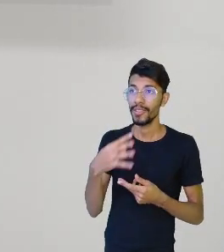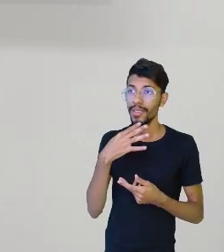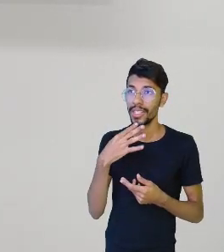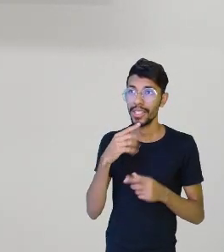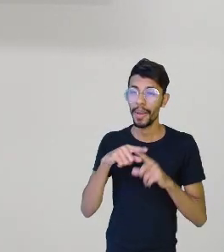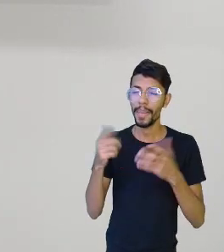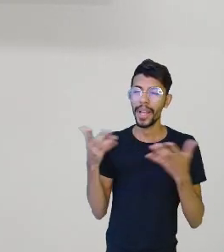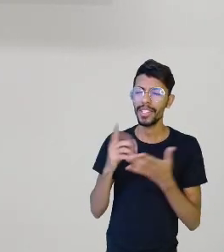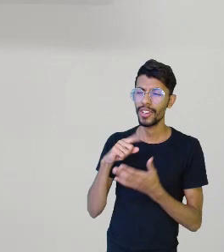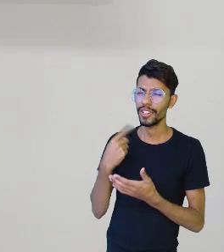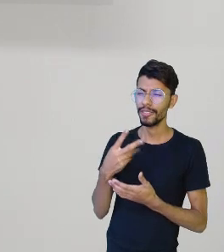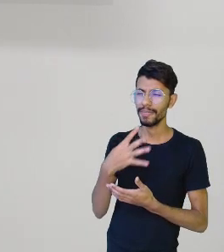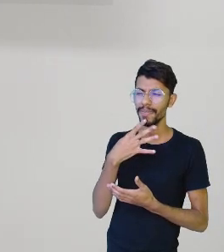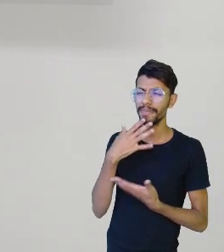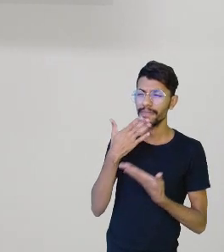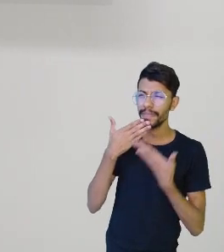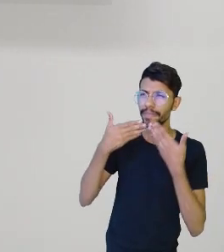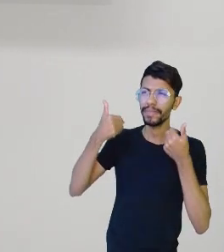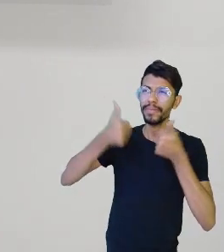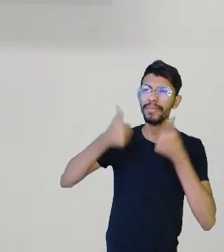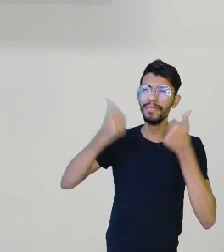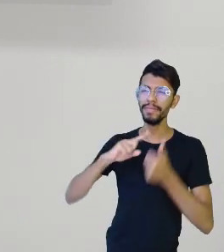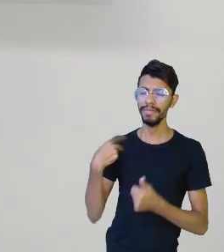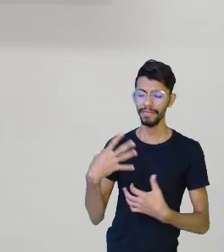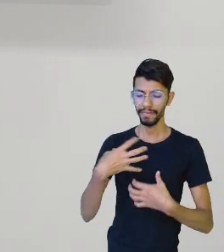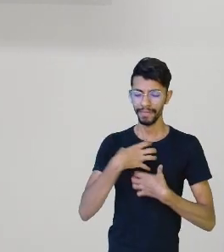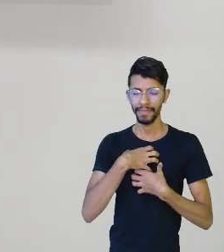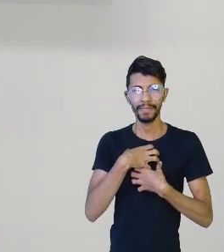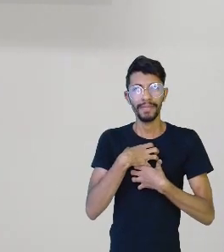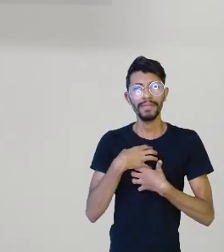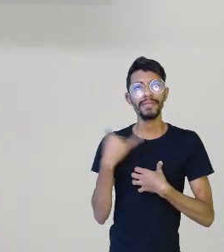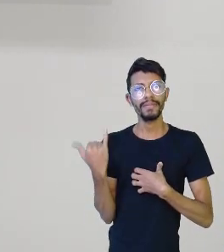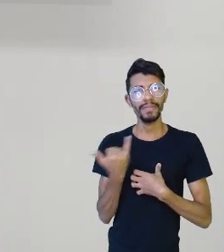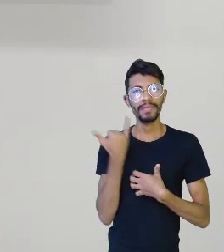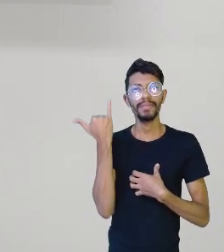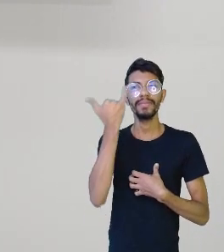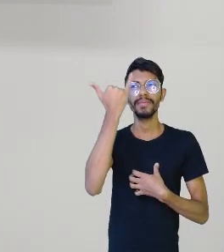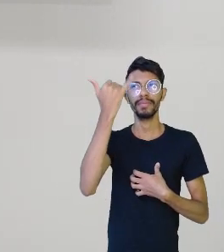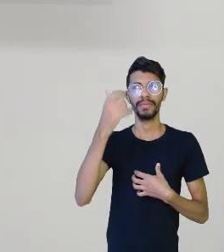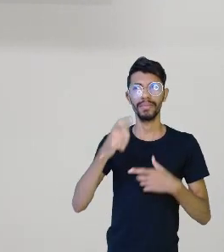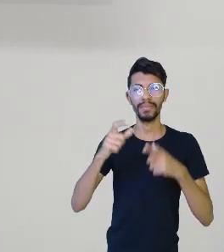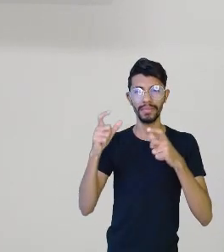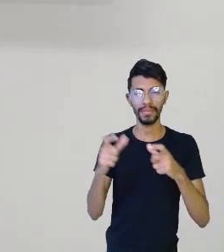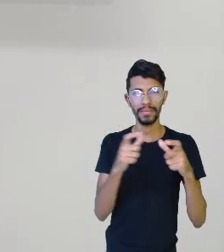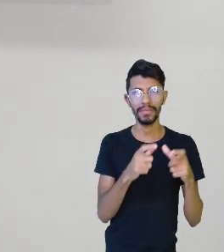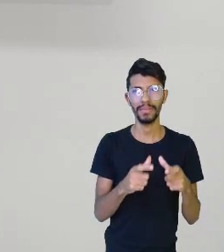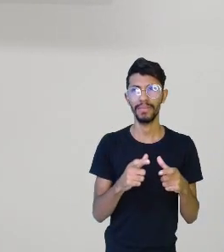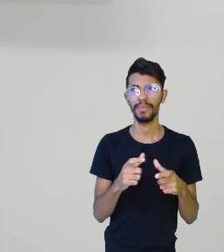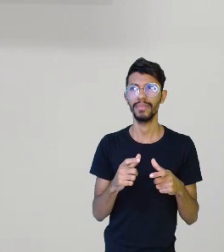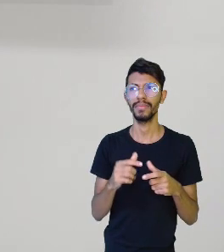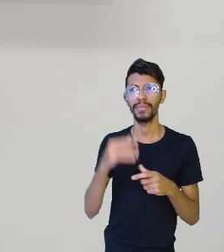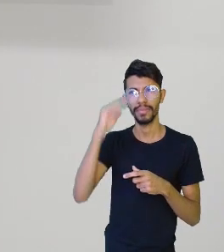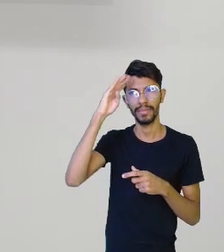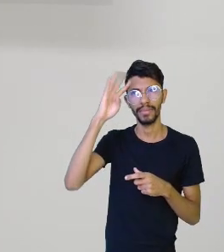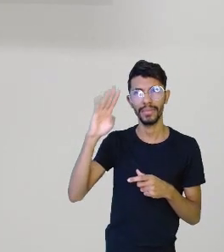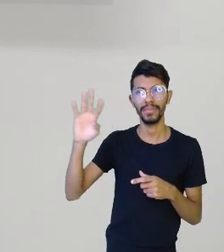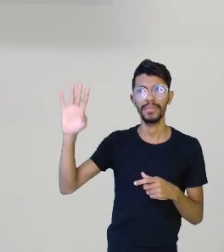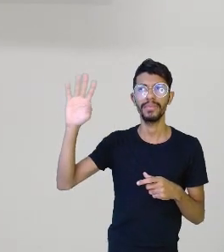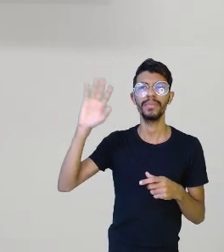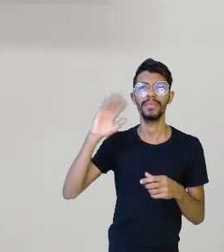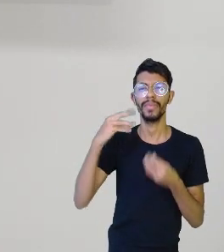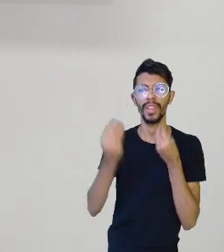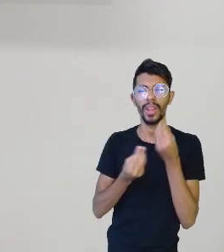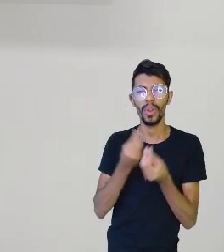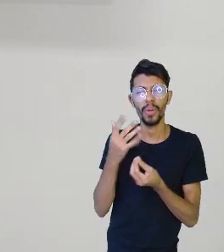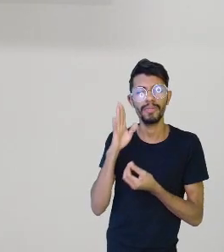conhece um pouco melhor, a gente pode sentir a importância desses lugares e imaginar quanta coisa